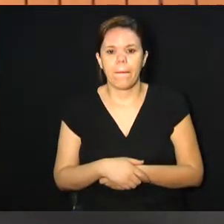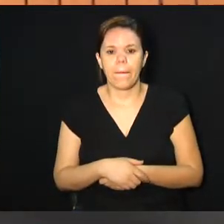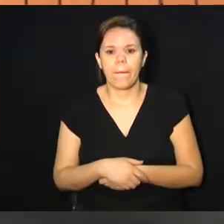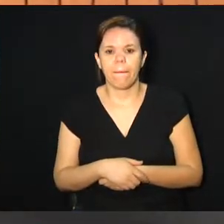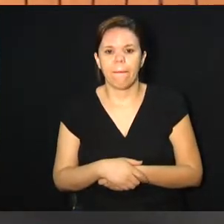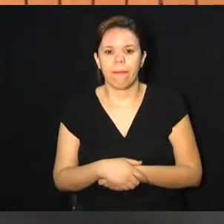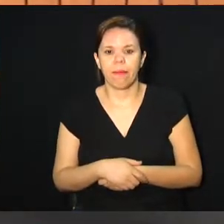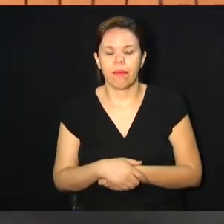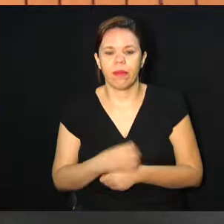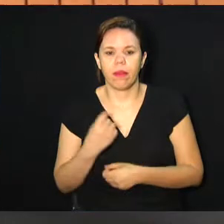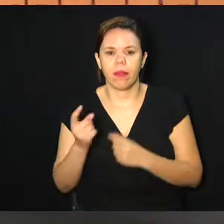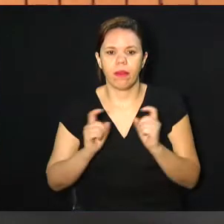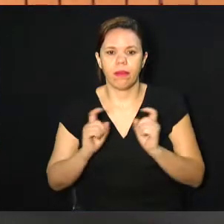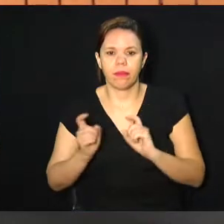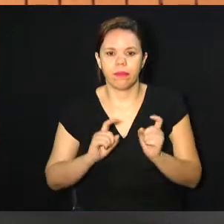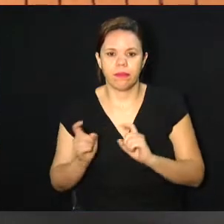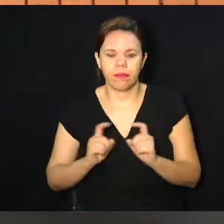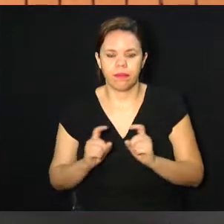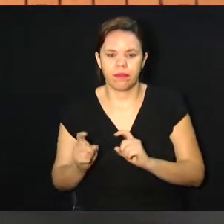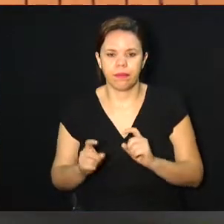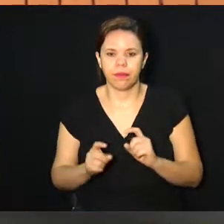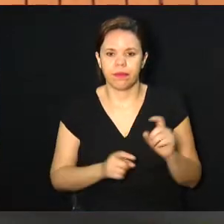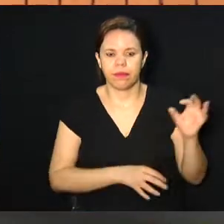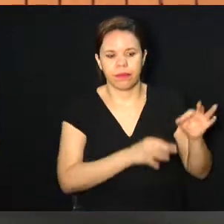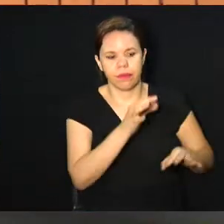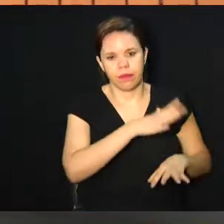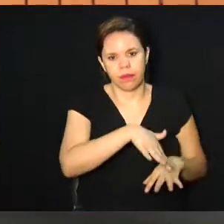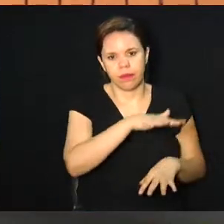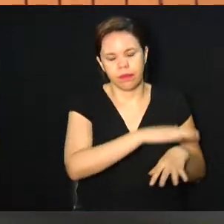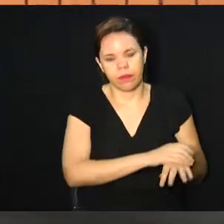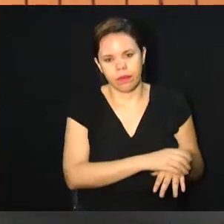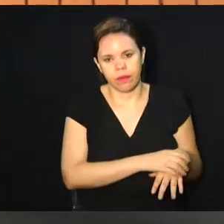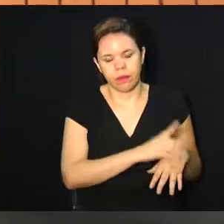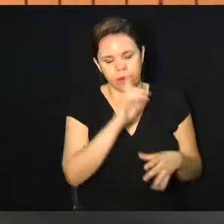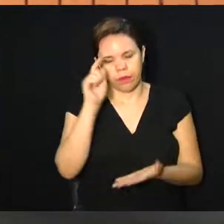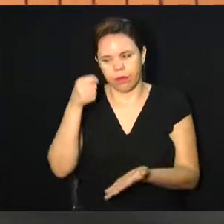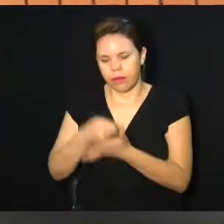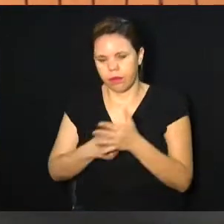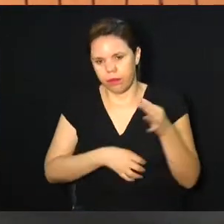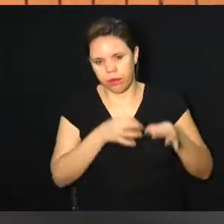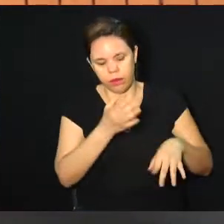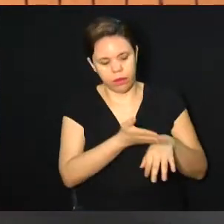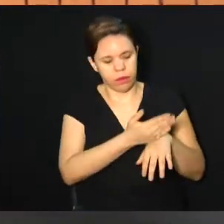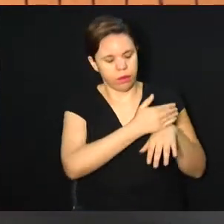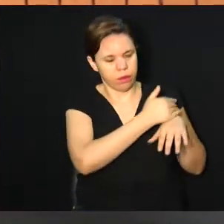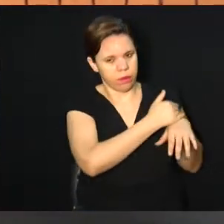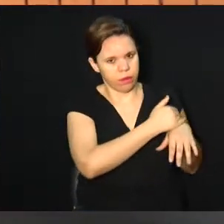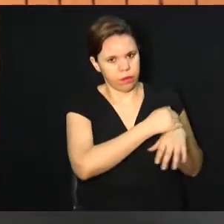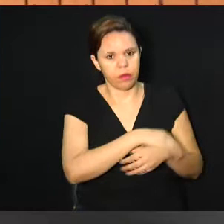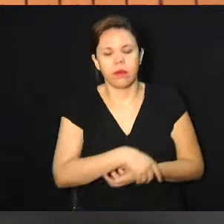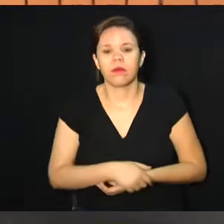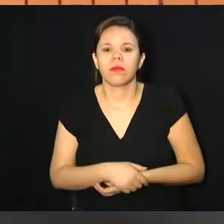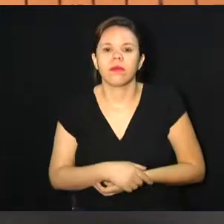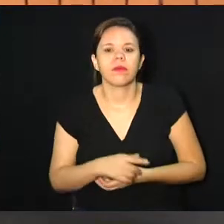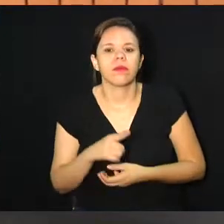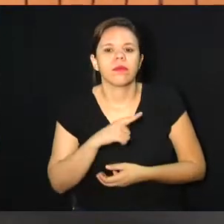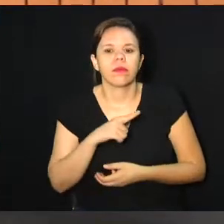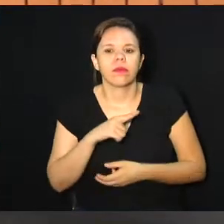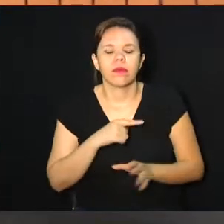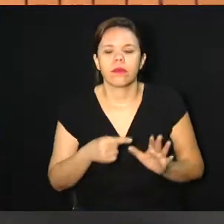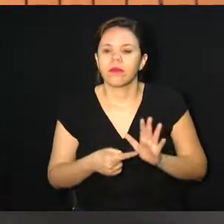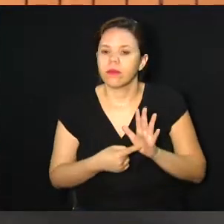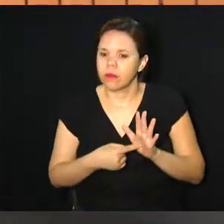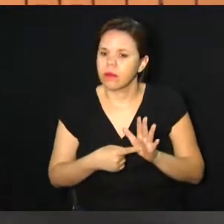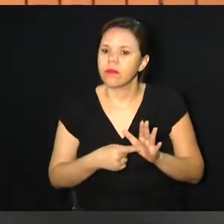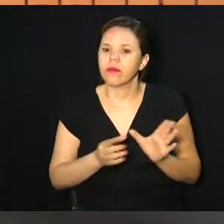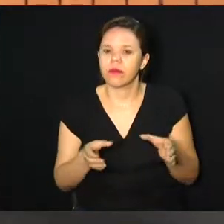Numa dessas reuniões, a promotora, inclusive, falou que nas decisões da Justiça anteriores tinha sido colocado o